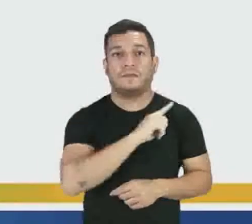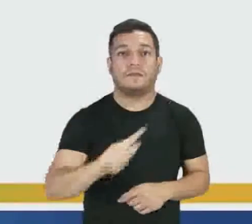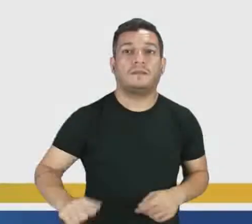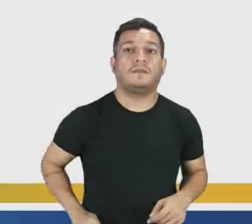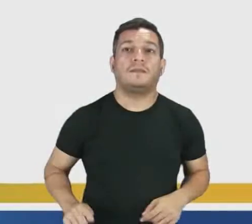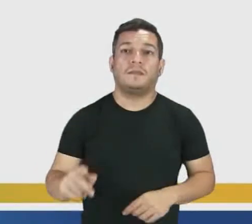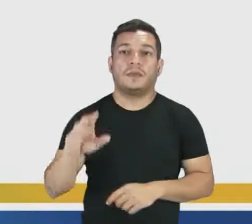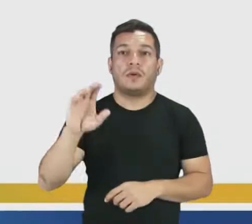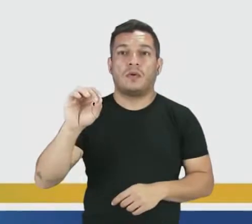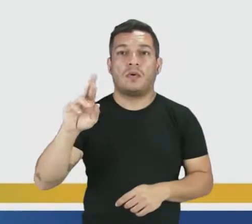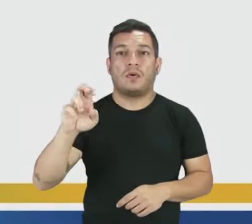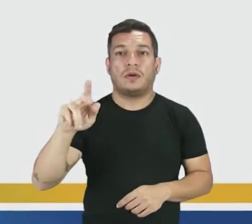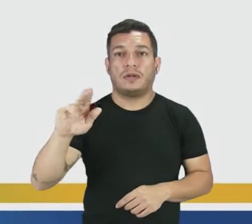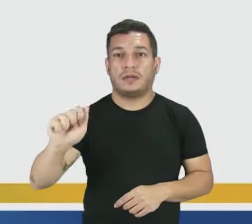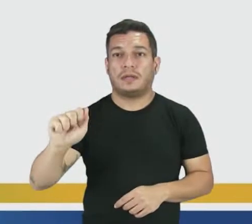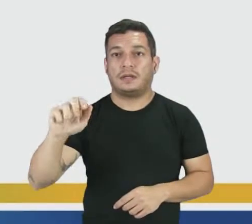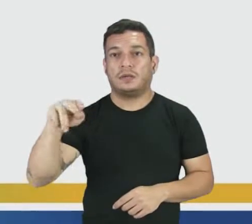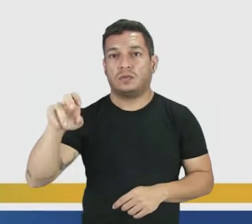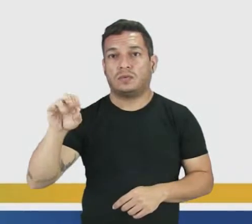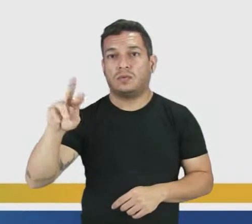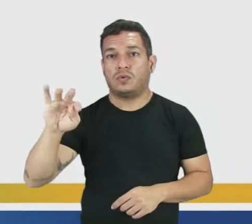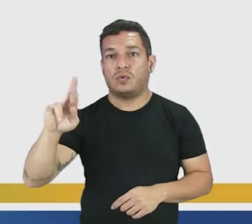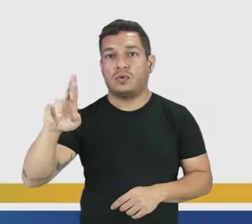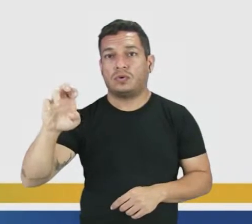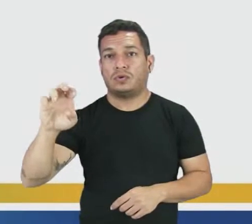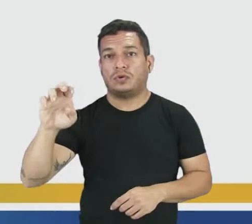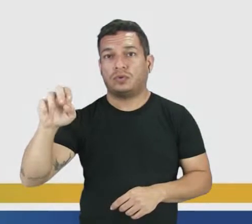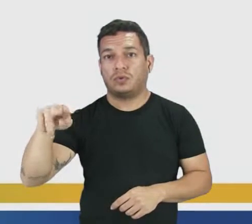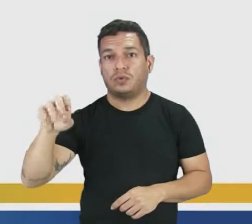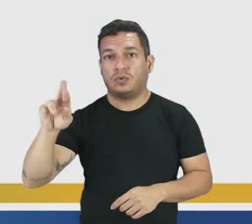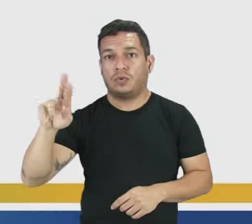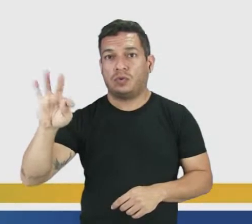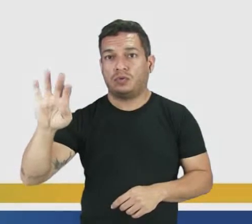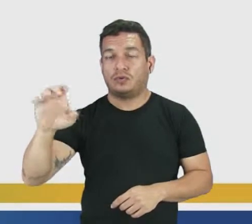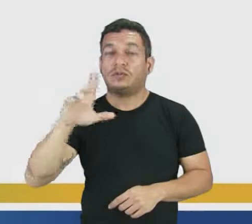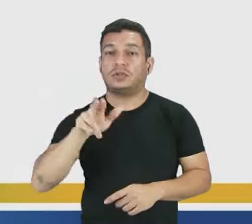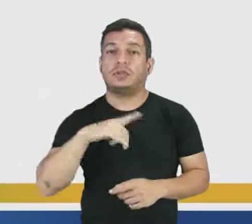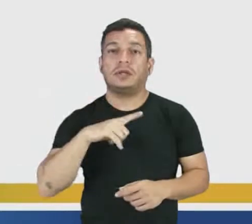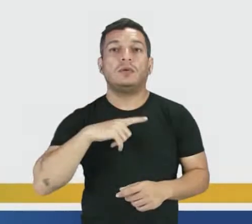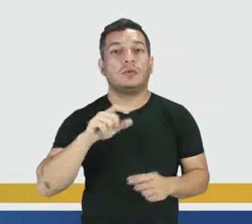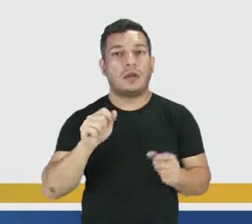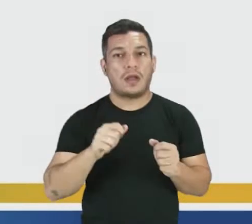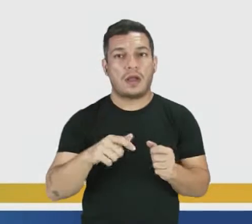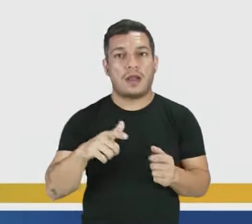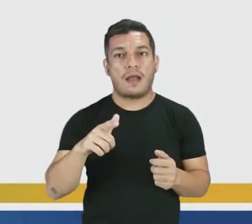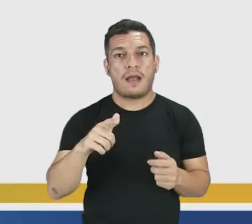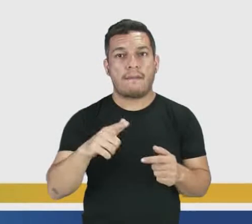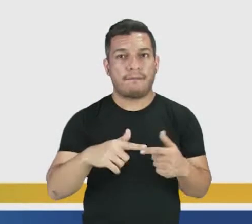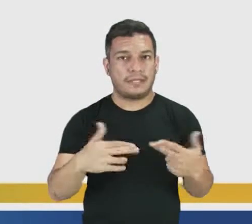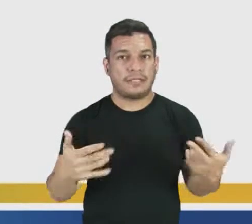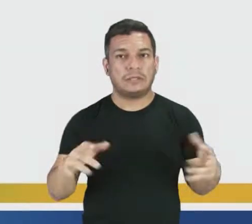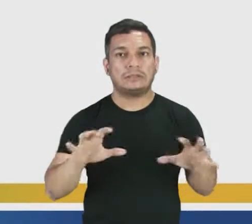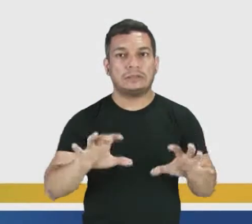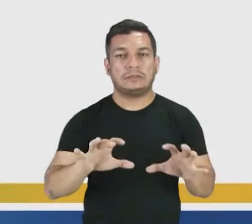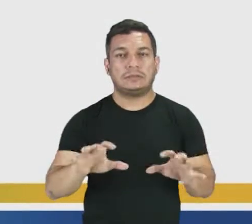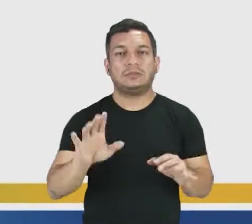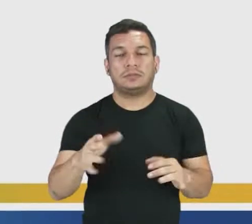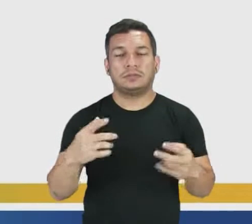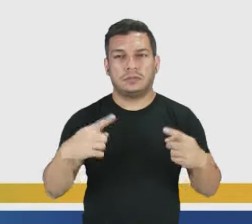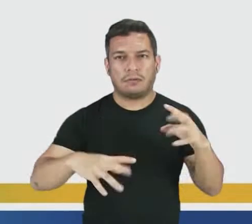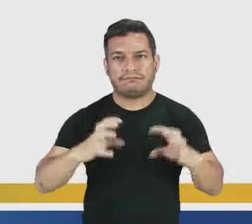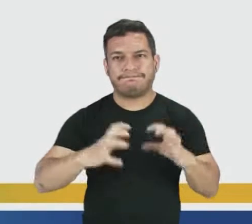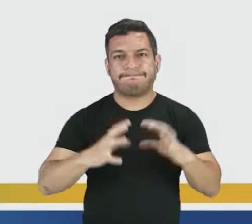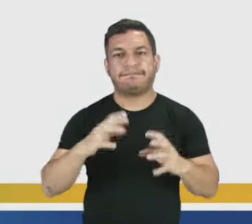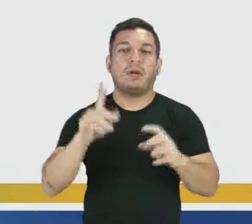da Coreia do Norte, que também já dispõem desse tipo de arma. Então aí a gente tem essa briga